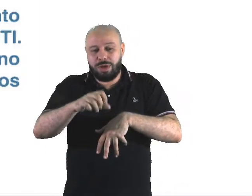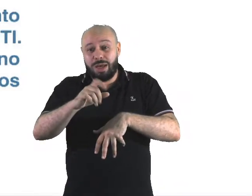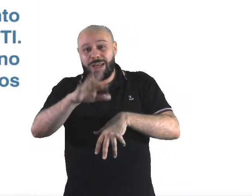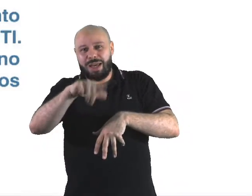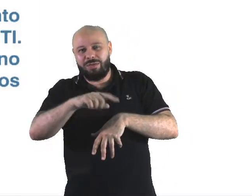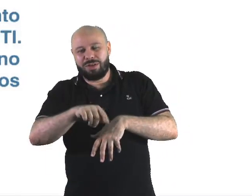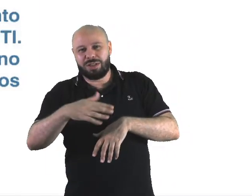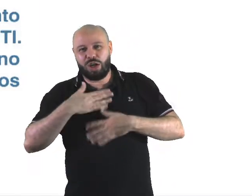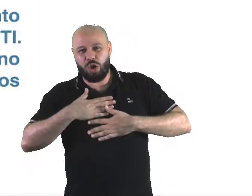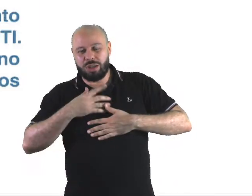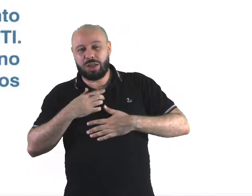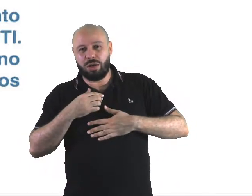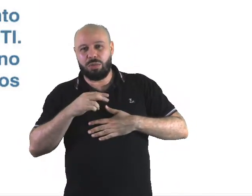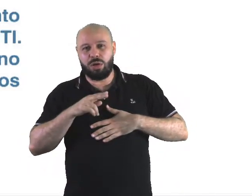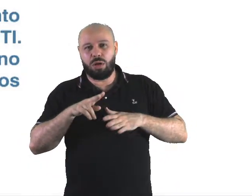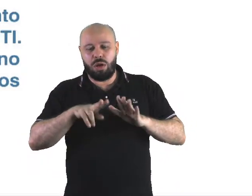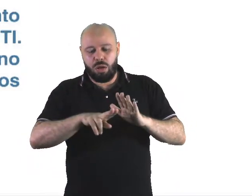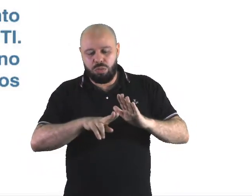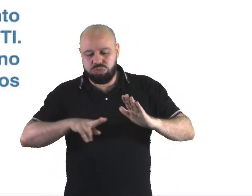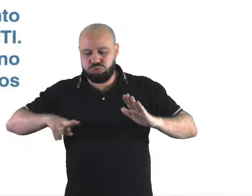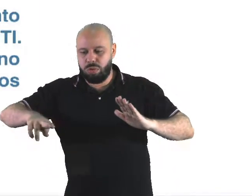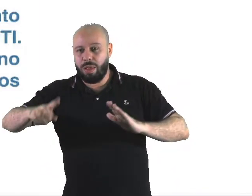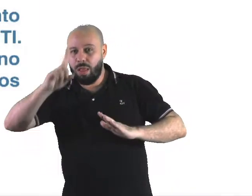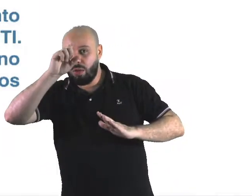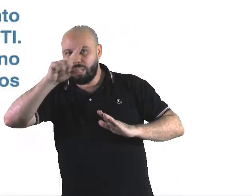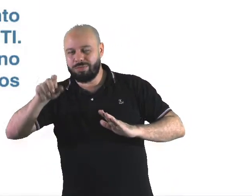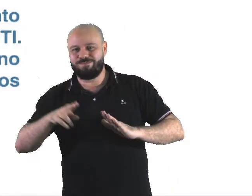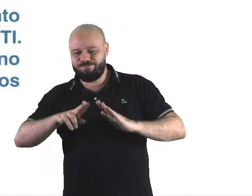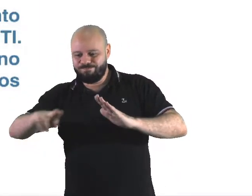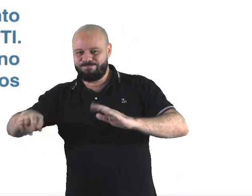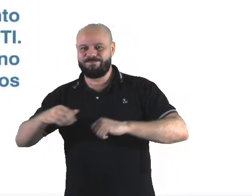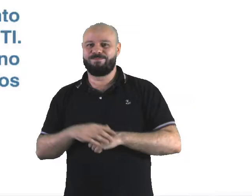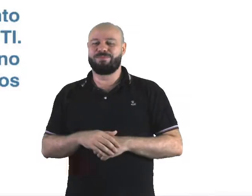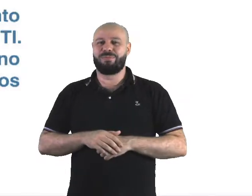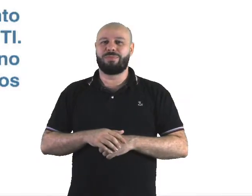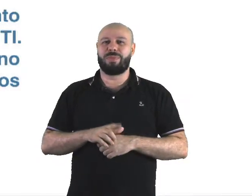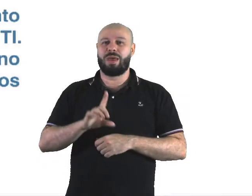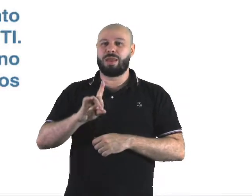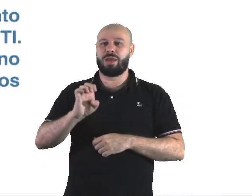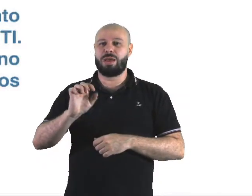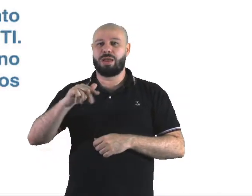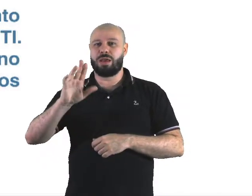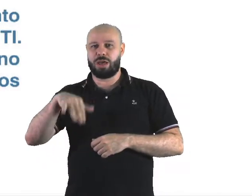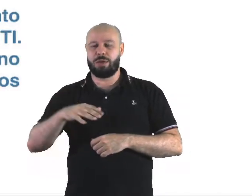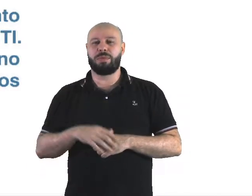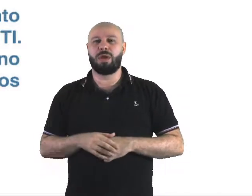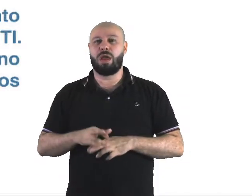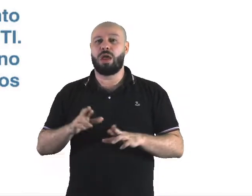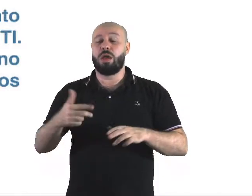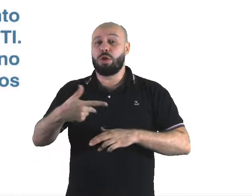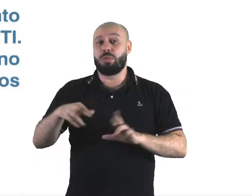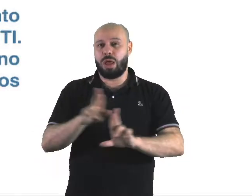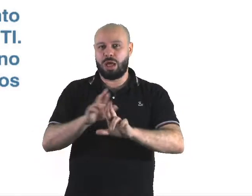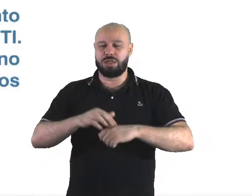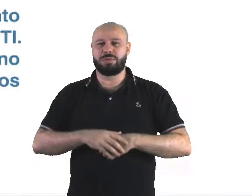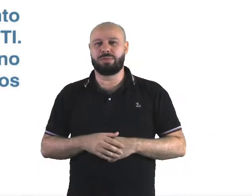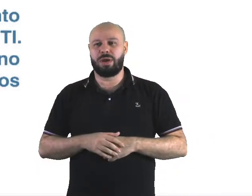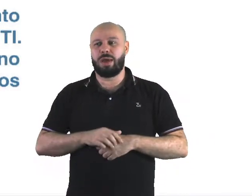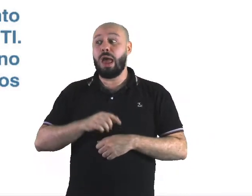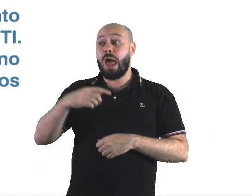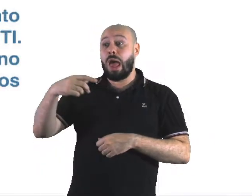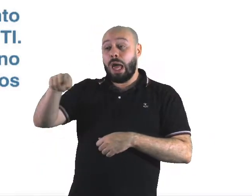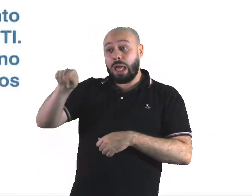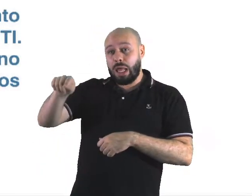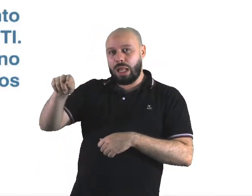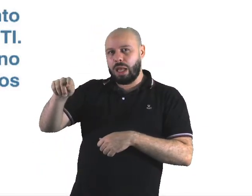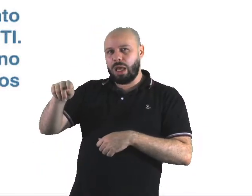de ser transferido para a UTI. Esse de quem, um pronome relativo. Aquela é a paciente